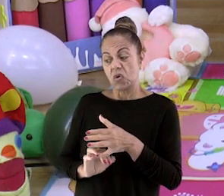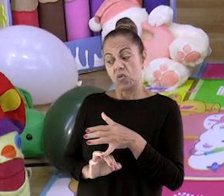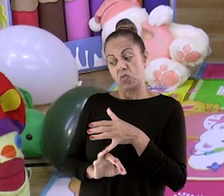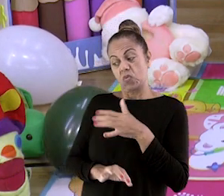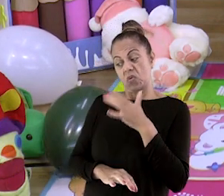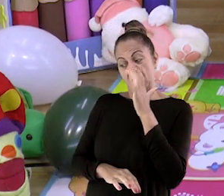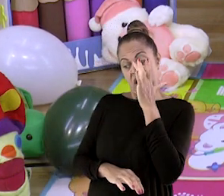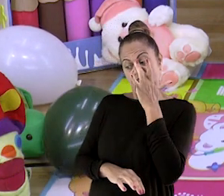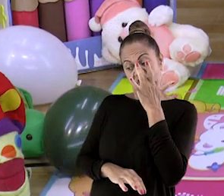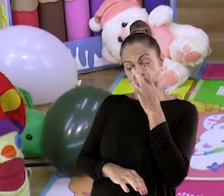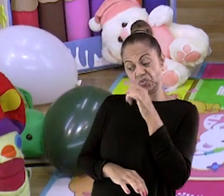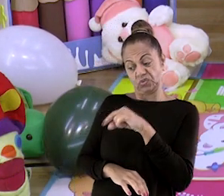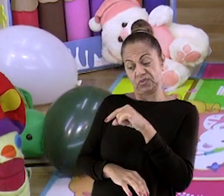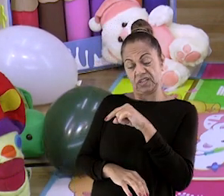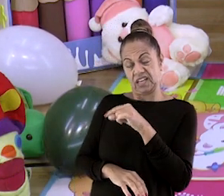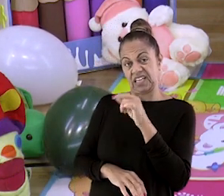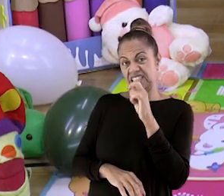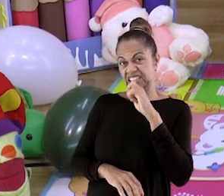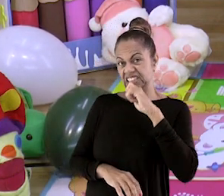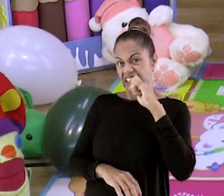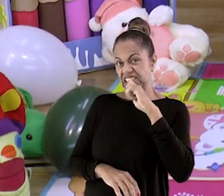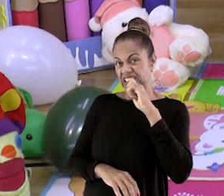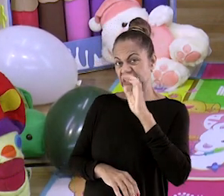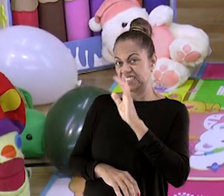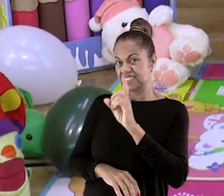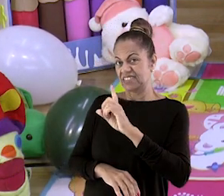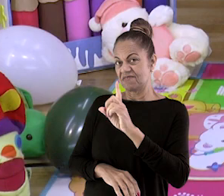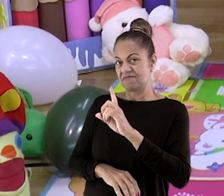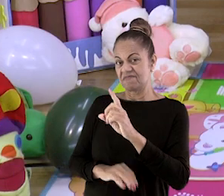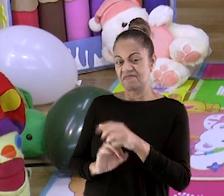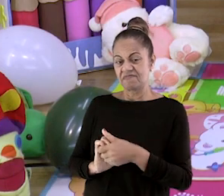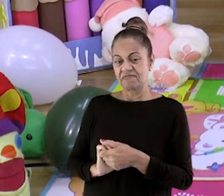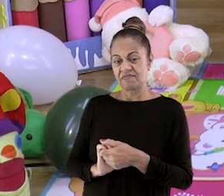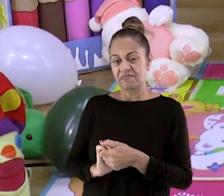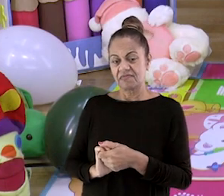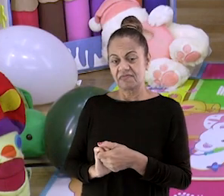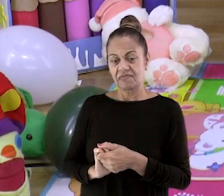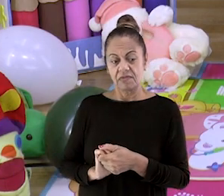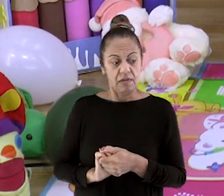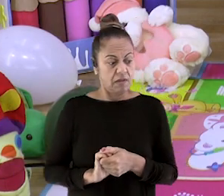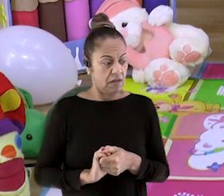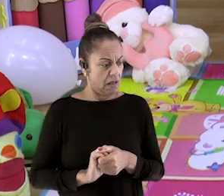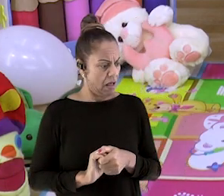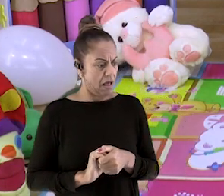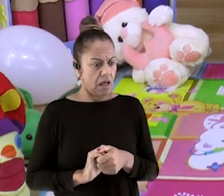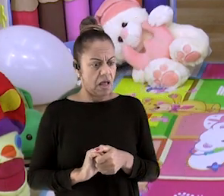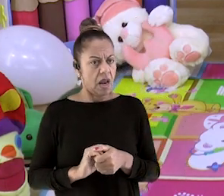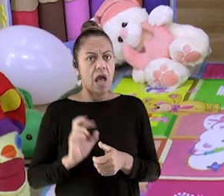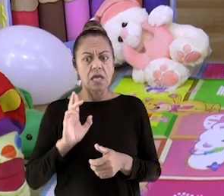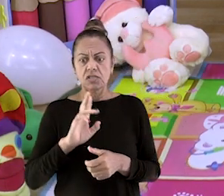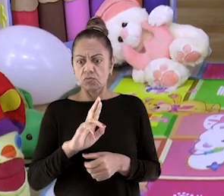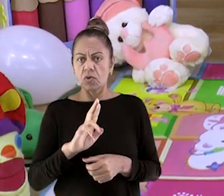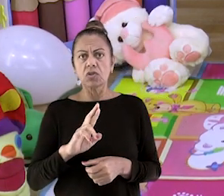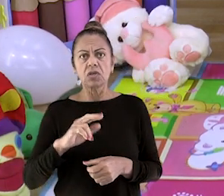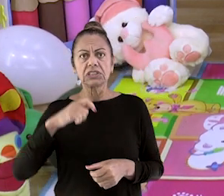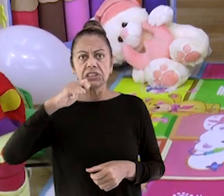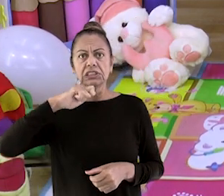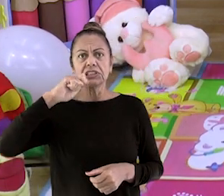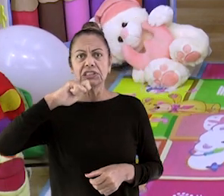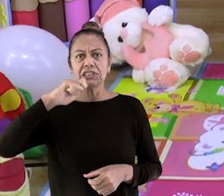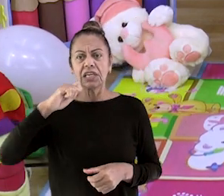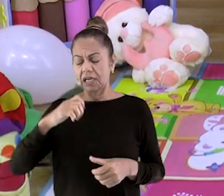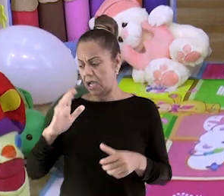deve escovar os dentes não falei não eu esgoto né